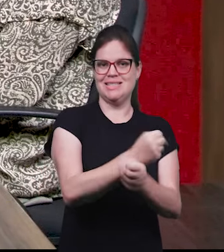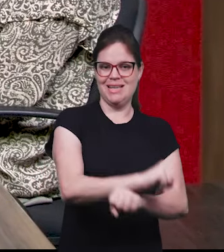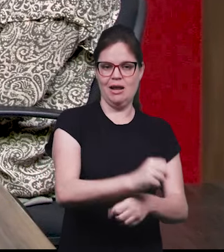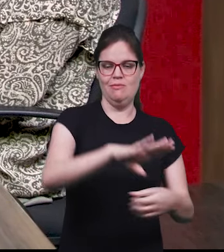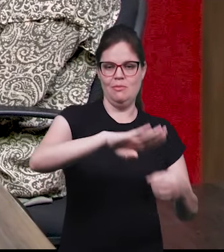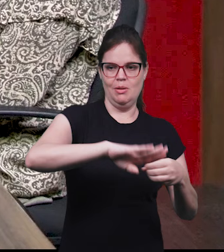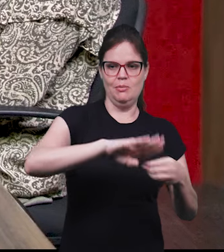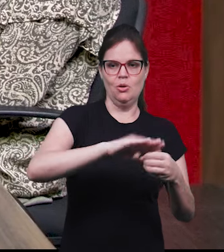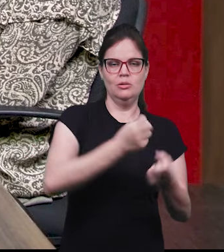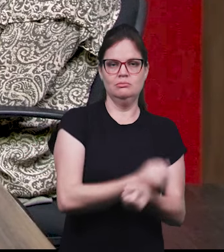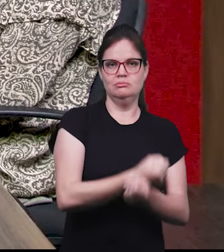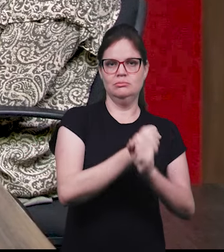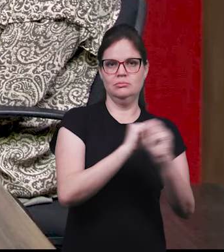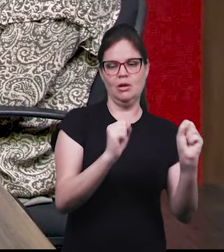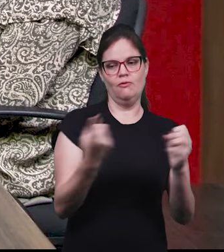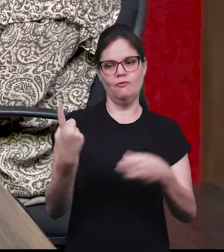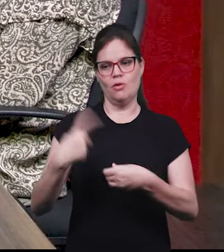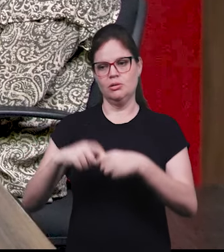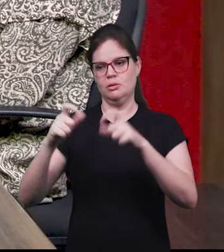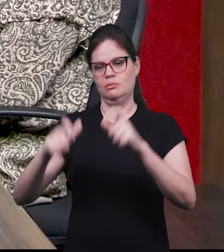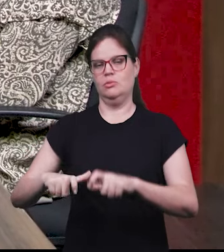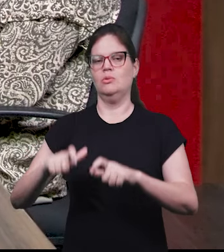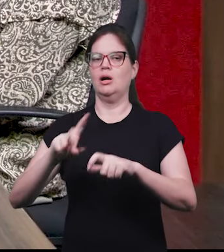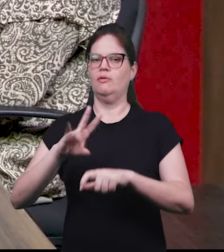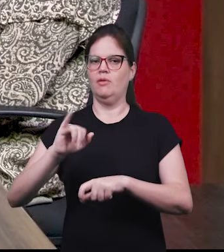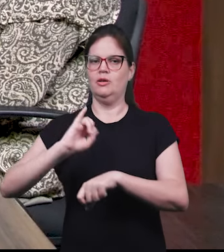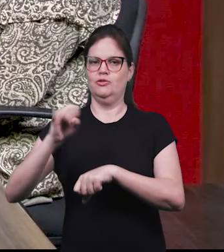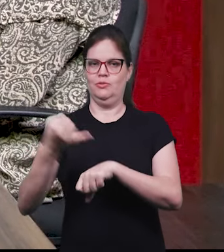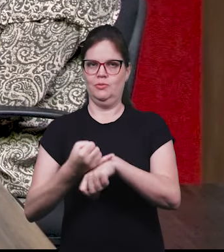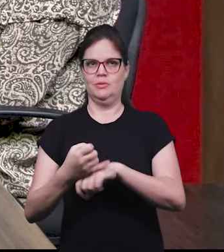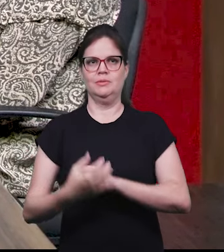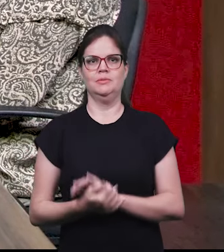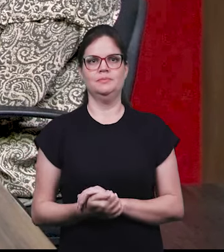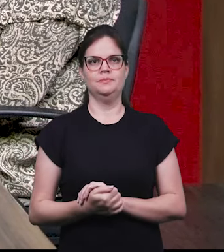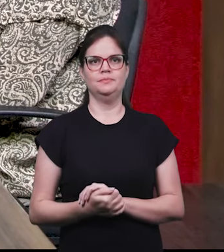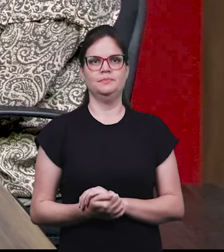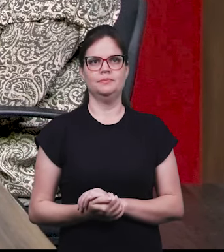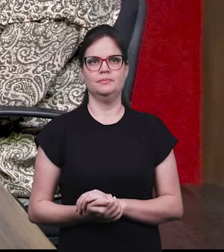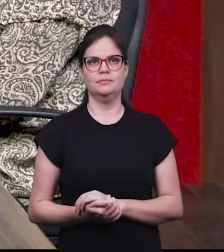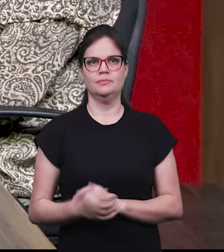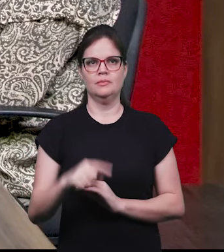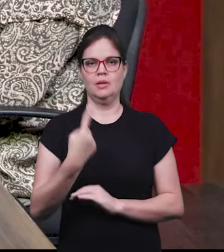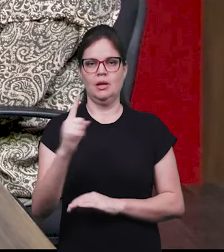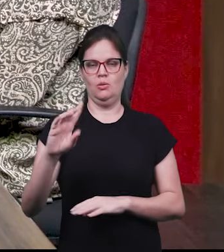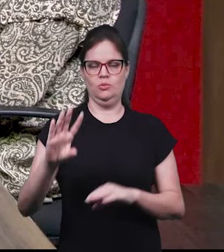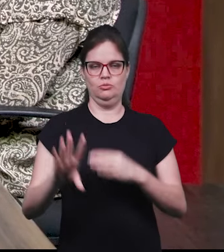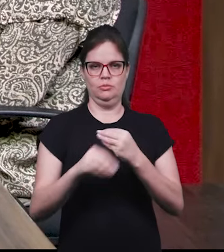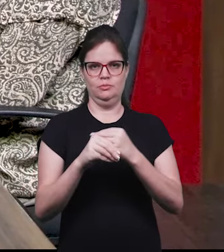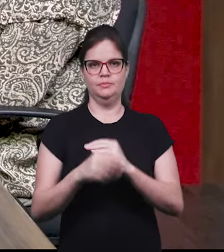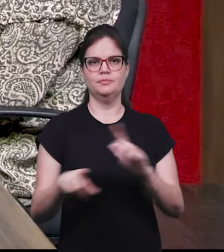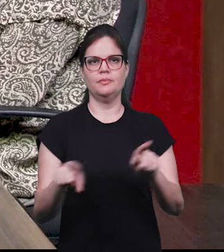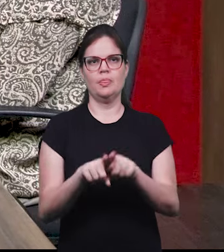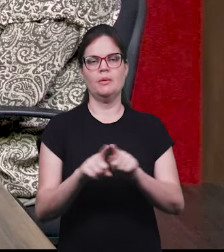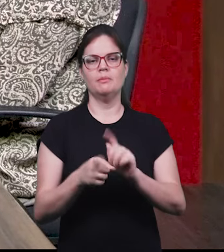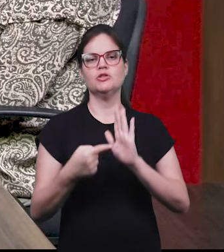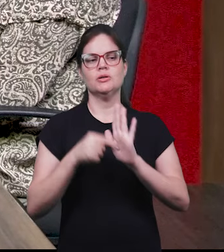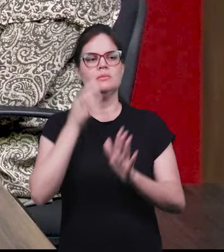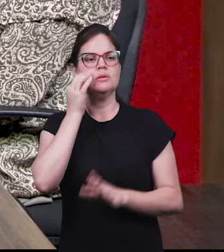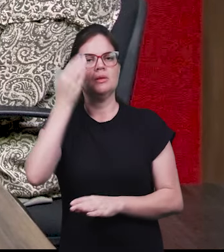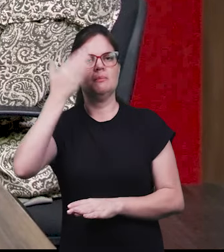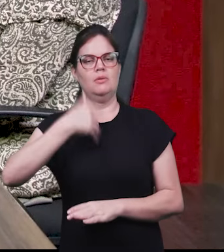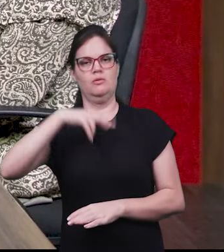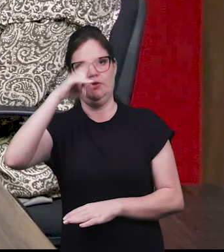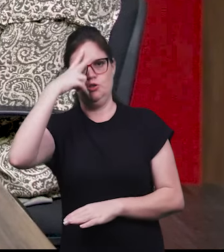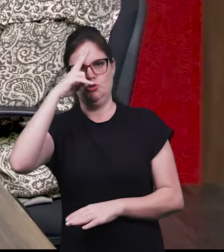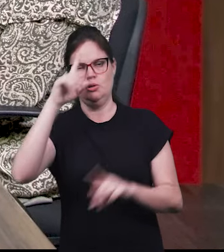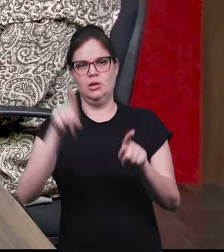sua terra. A última consideração, que confirma os registros históricos de